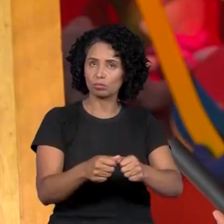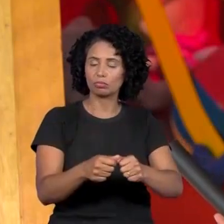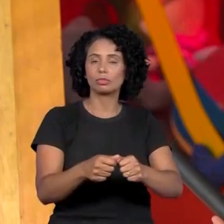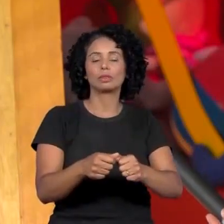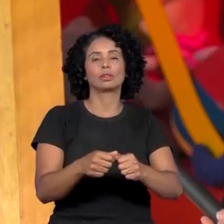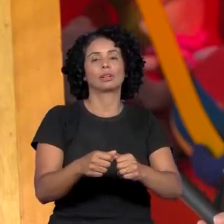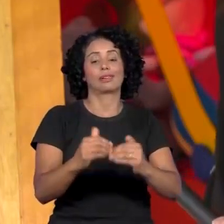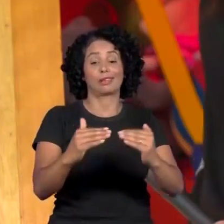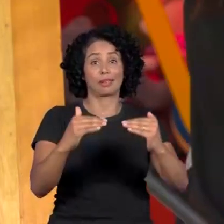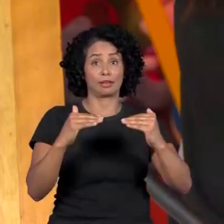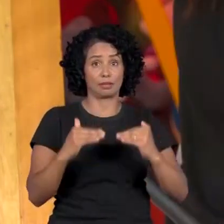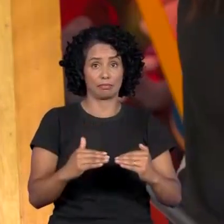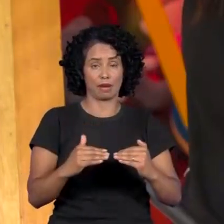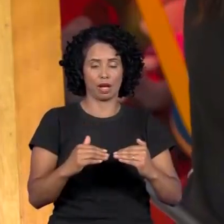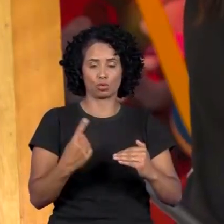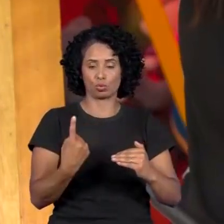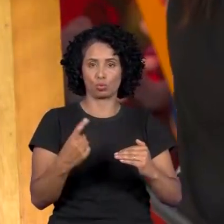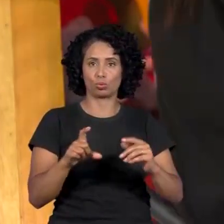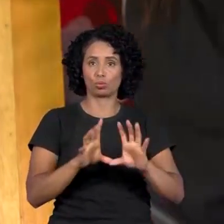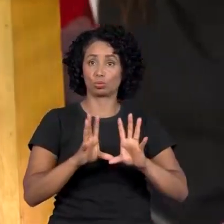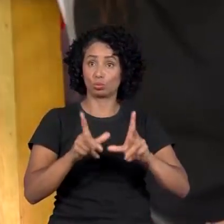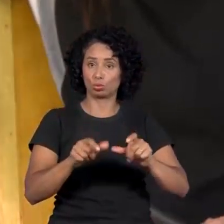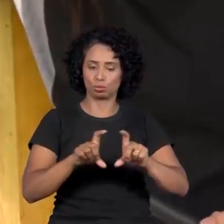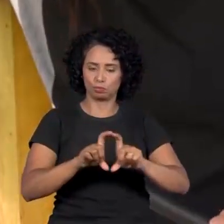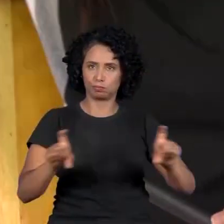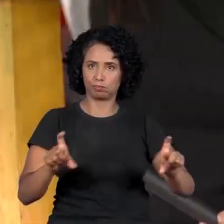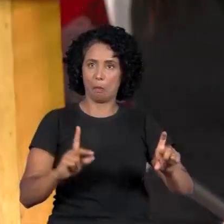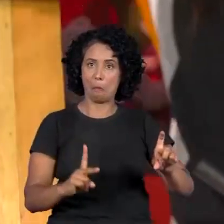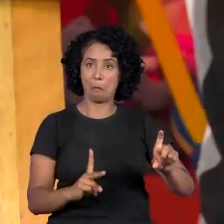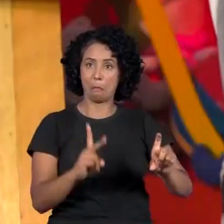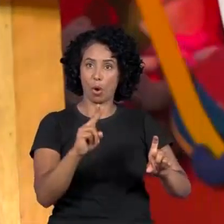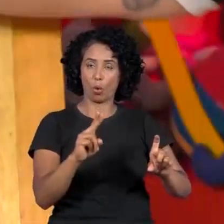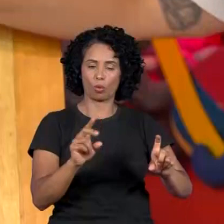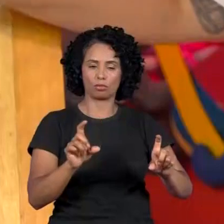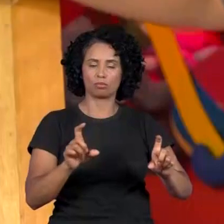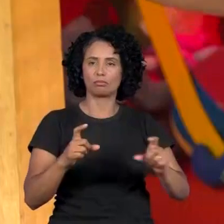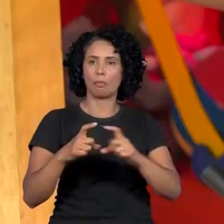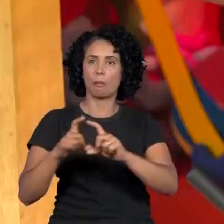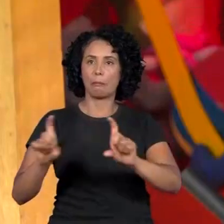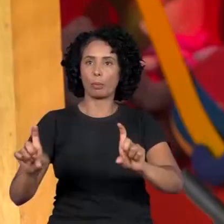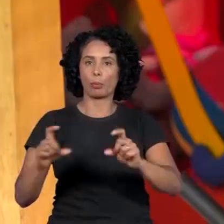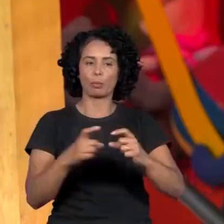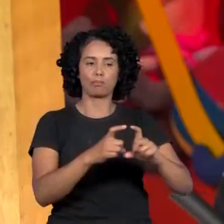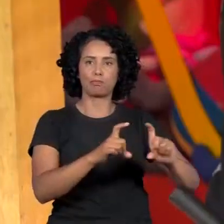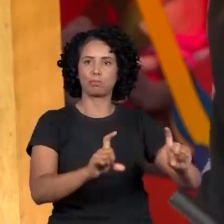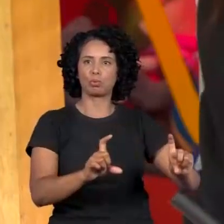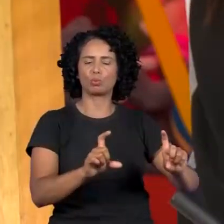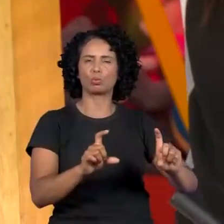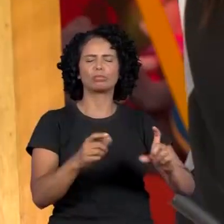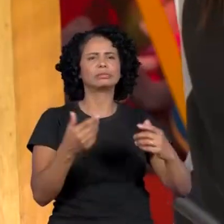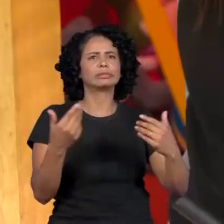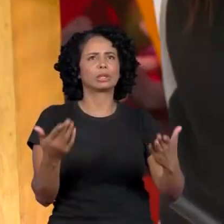aqui eu dividi esse cinto em duas partes, então cada